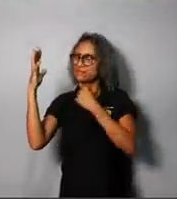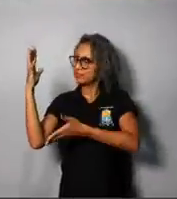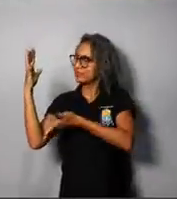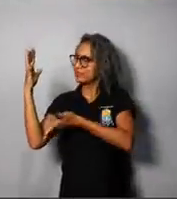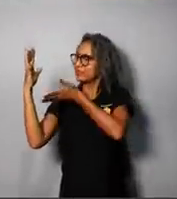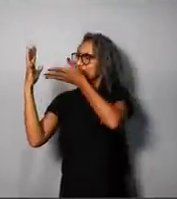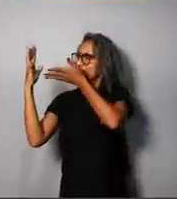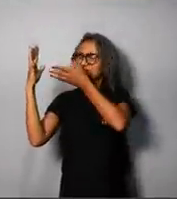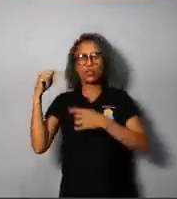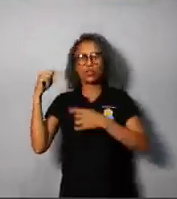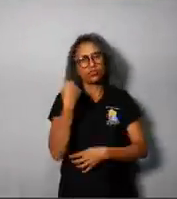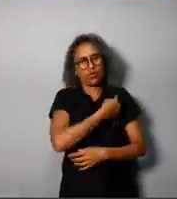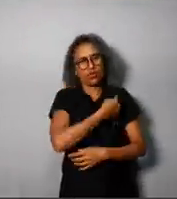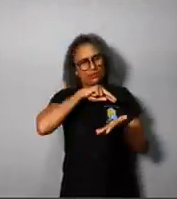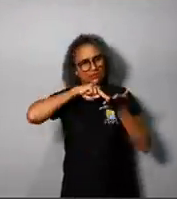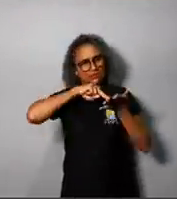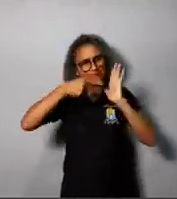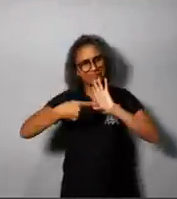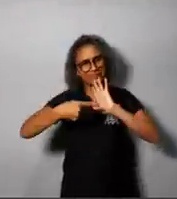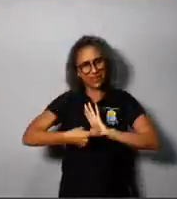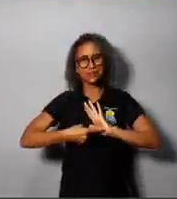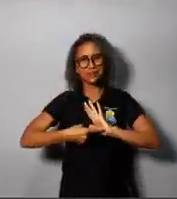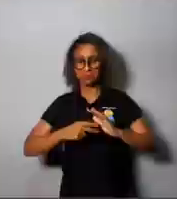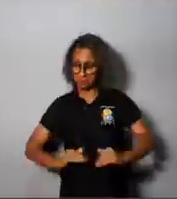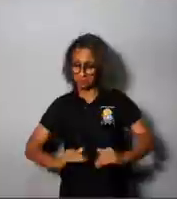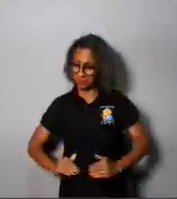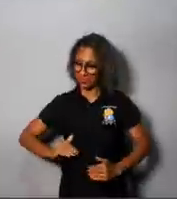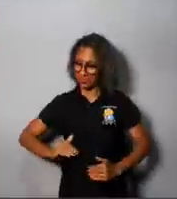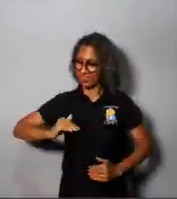a recomeçar.